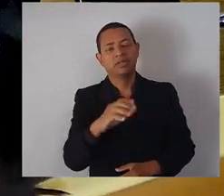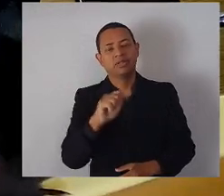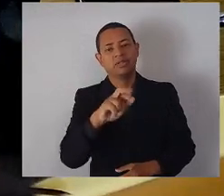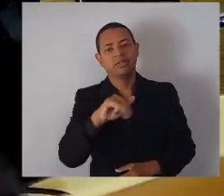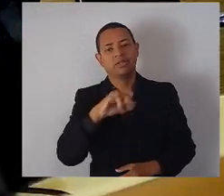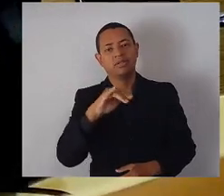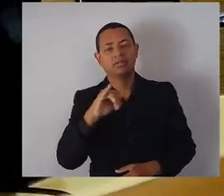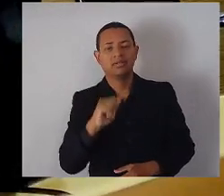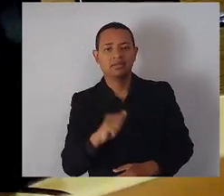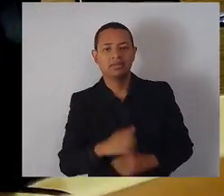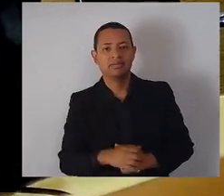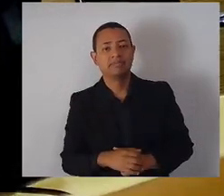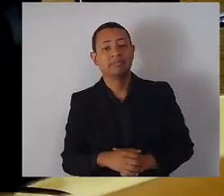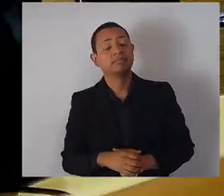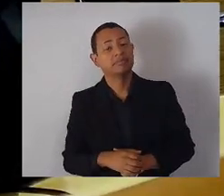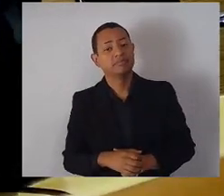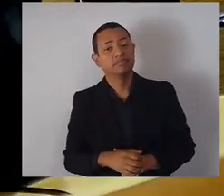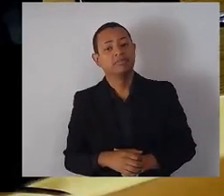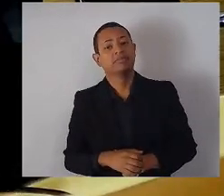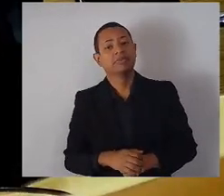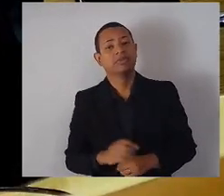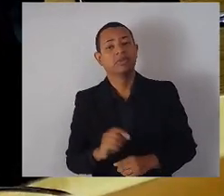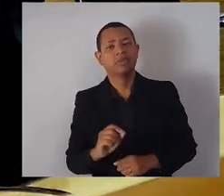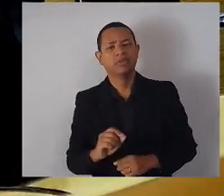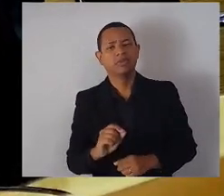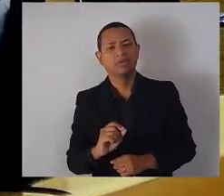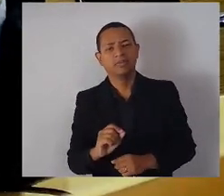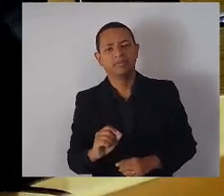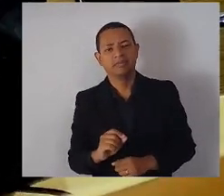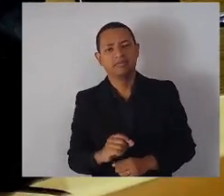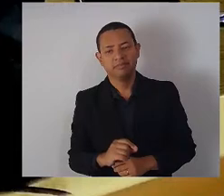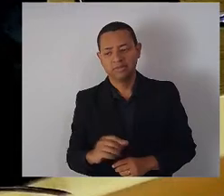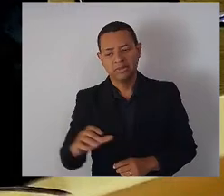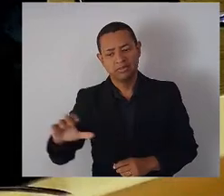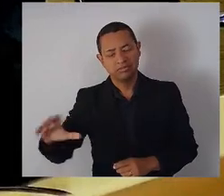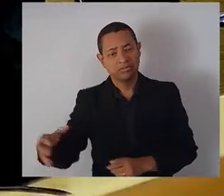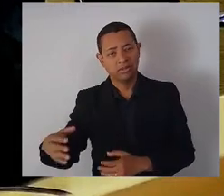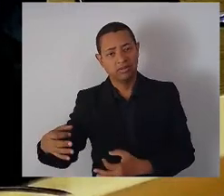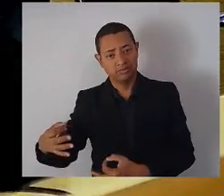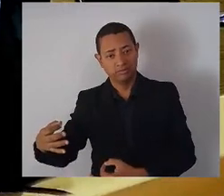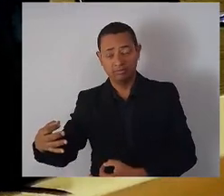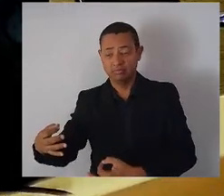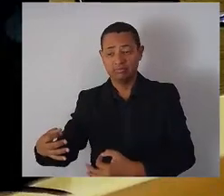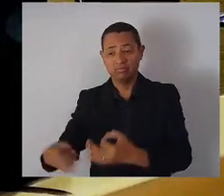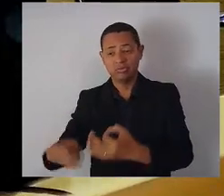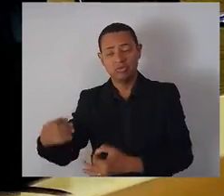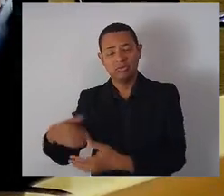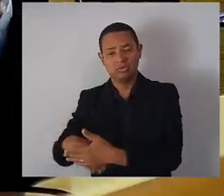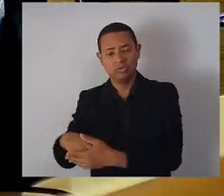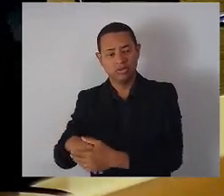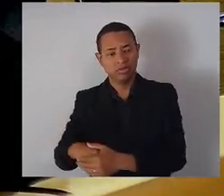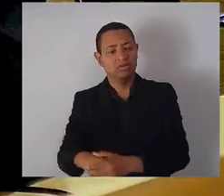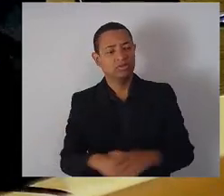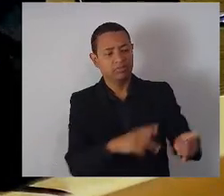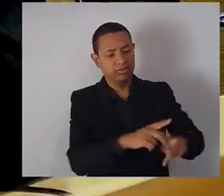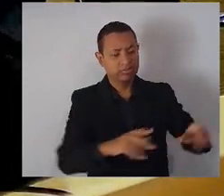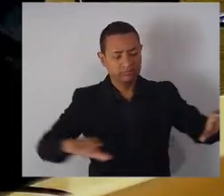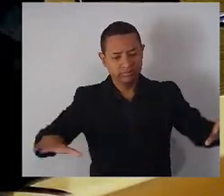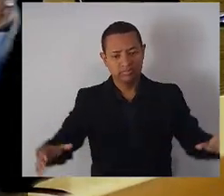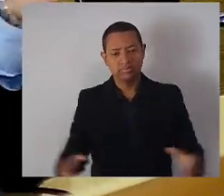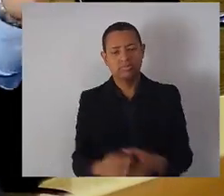de aproximação cada vez mais da justiça dos cidadãos. Nós sabemos